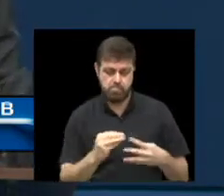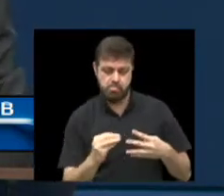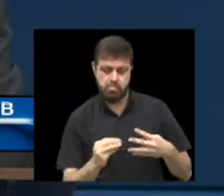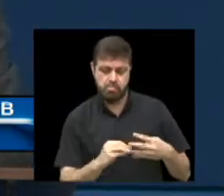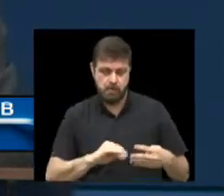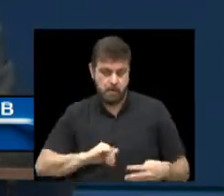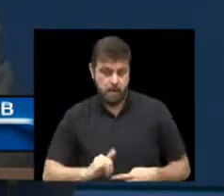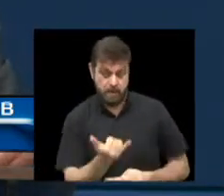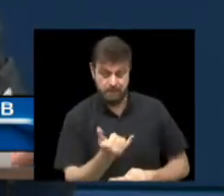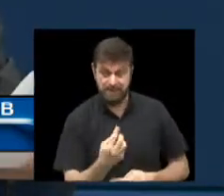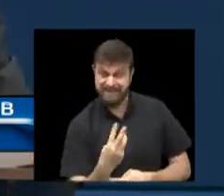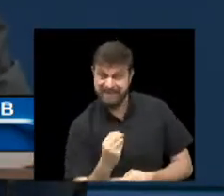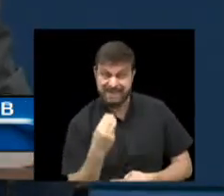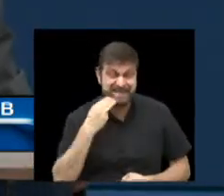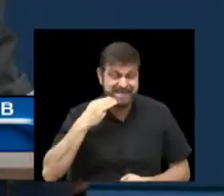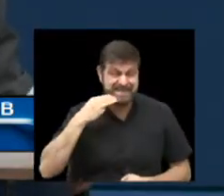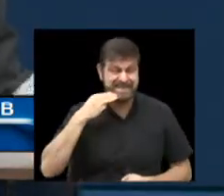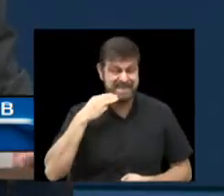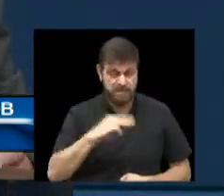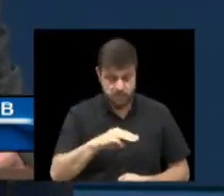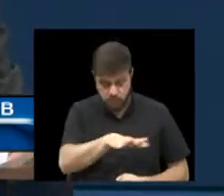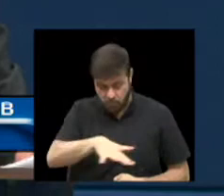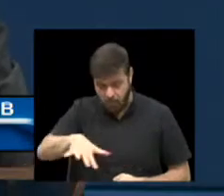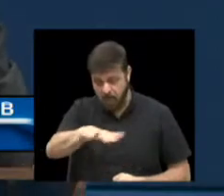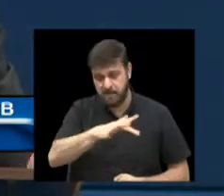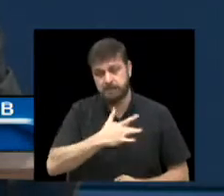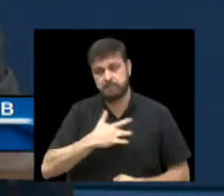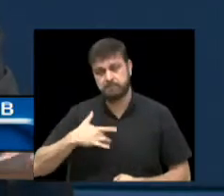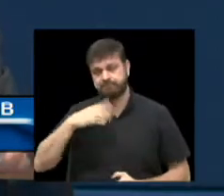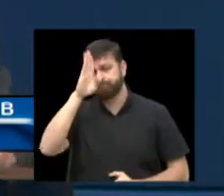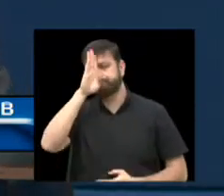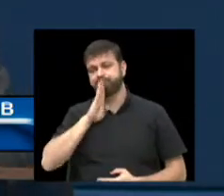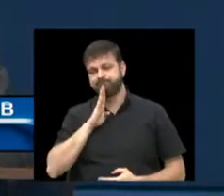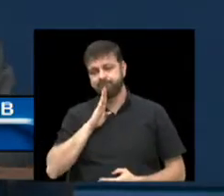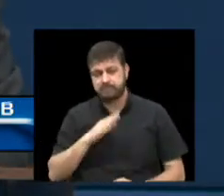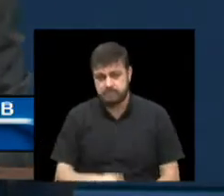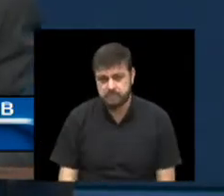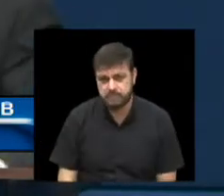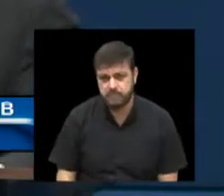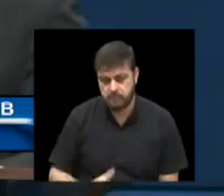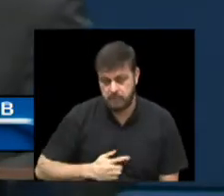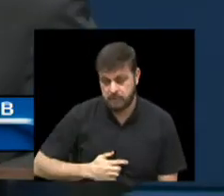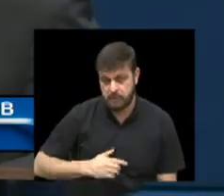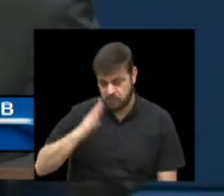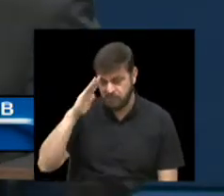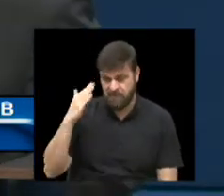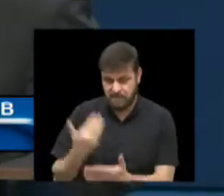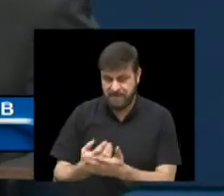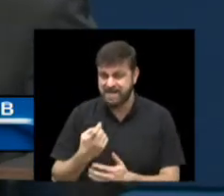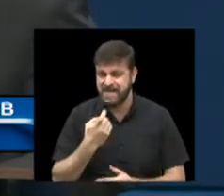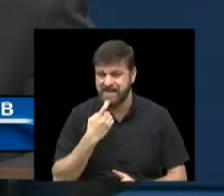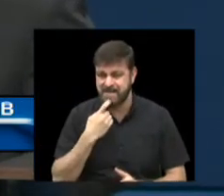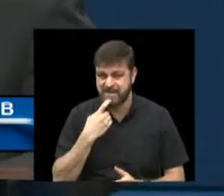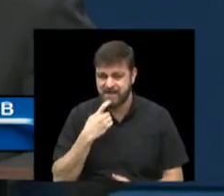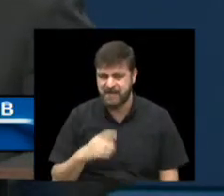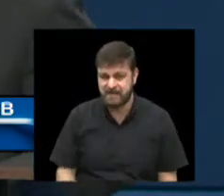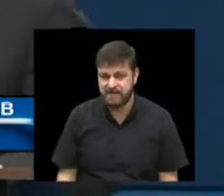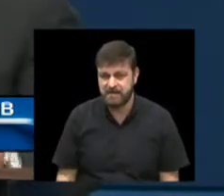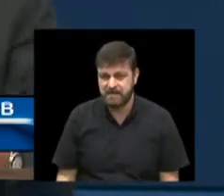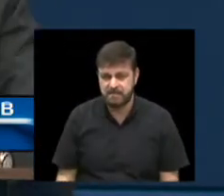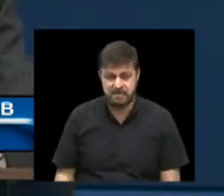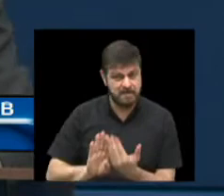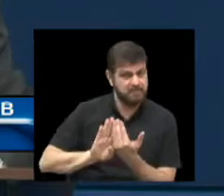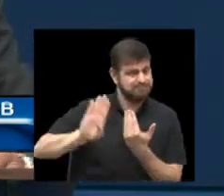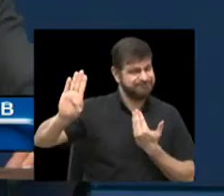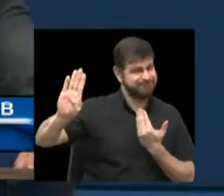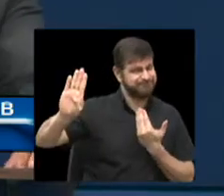na saúde pública. Eu acredito, com muita firmeza, que Campinas está muito longe disso. E digo